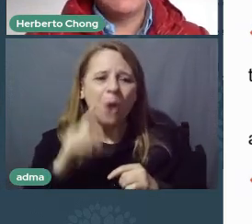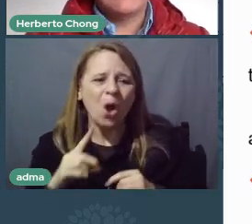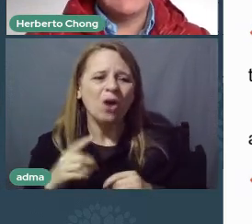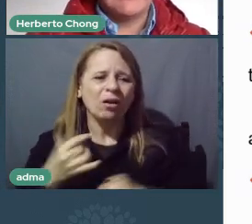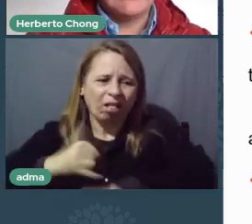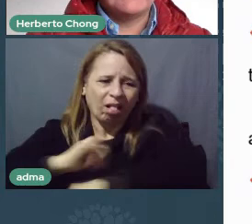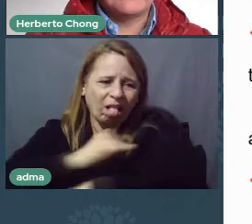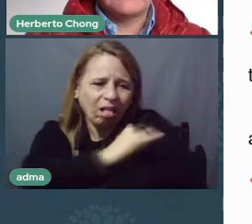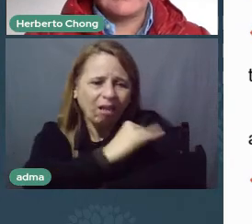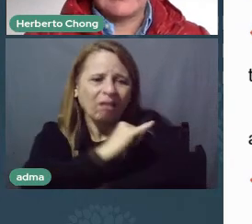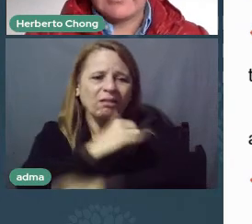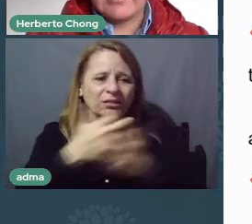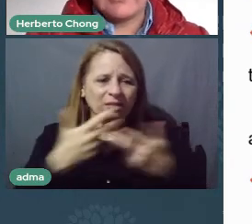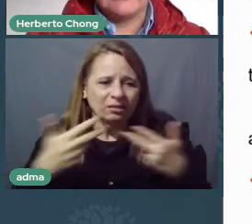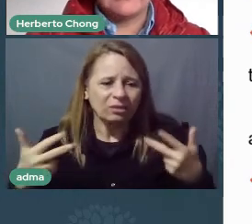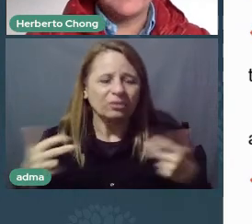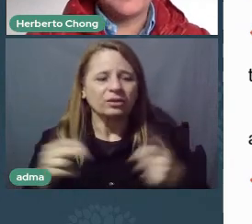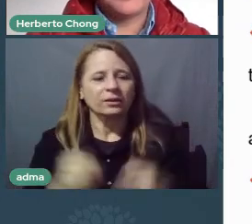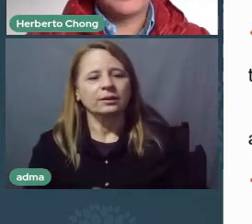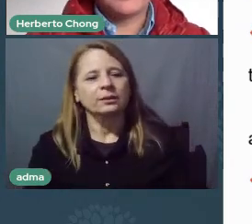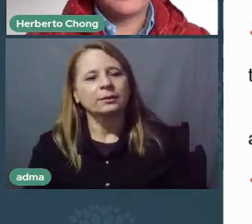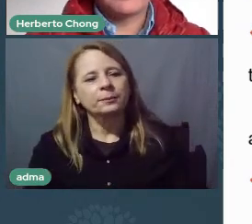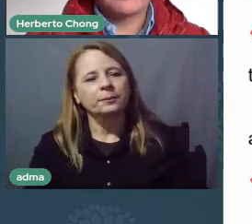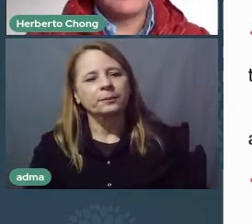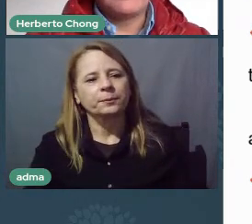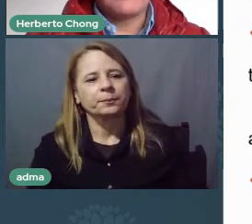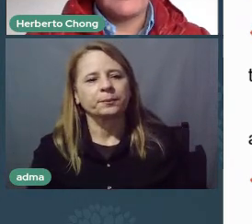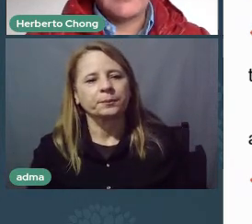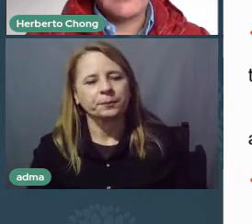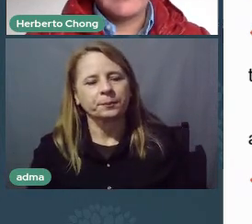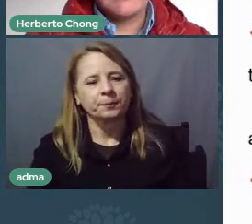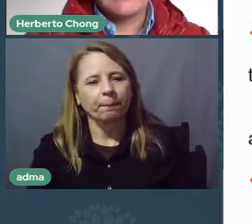comorbidades, obesidade, etc. Seguinte.